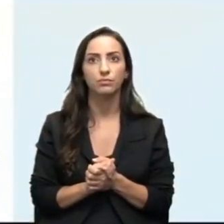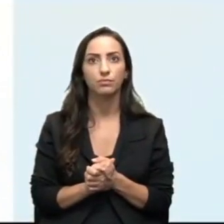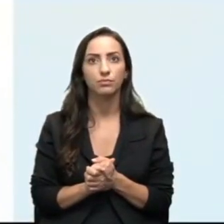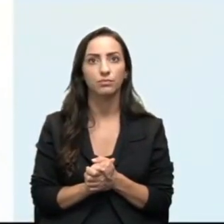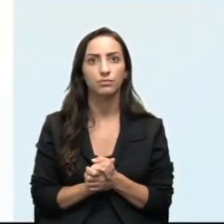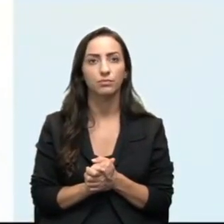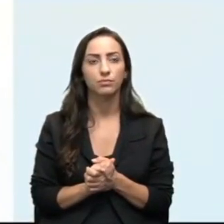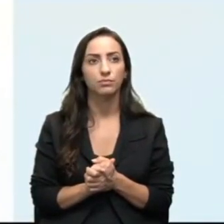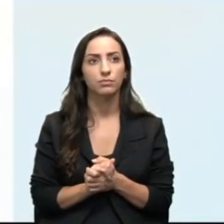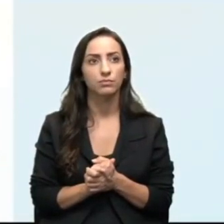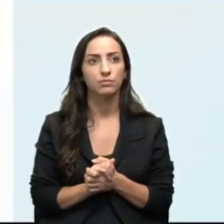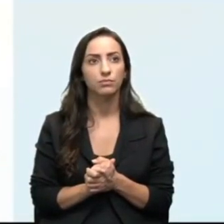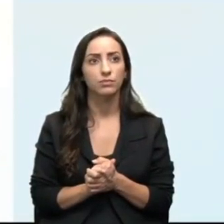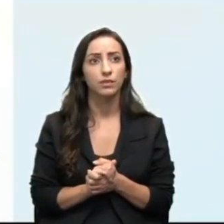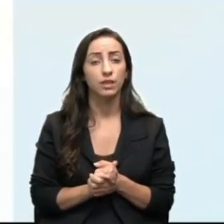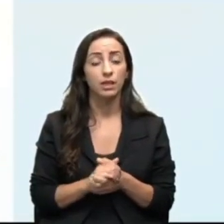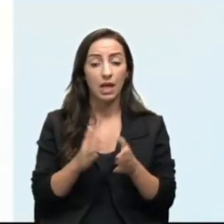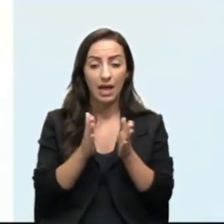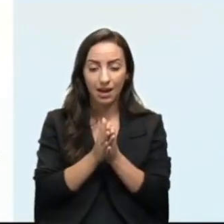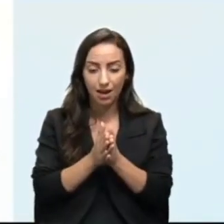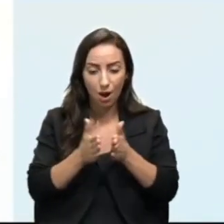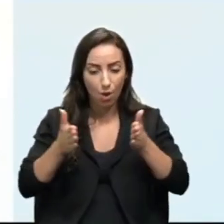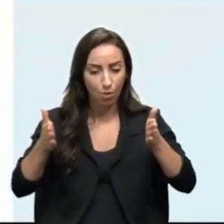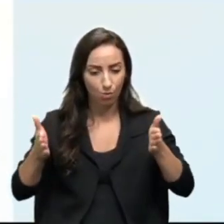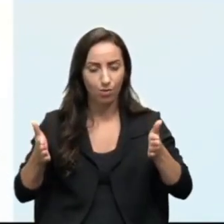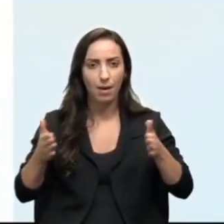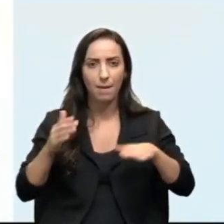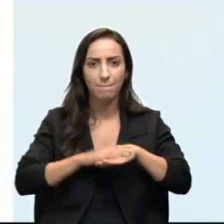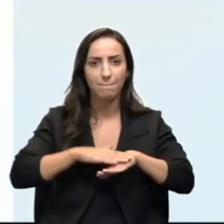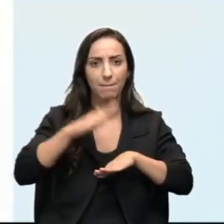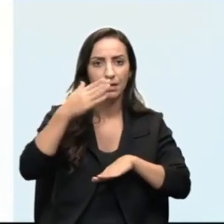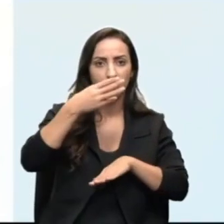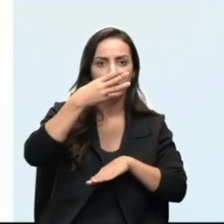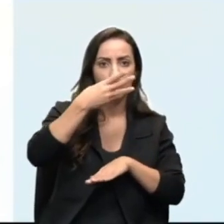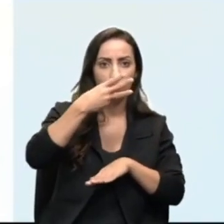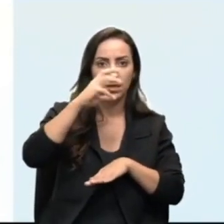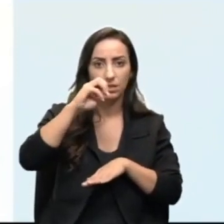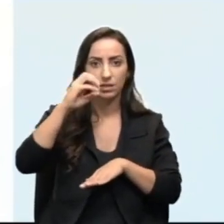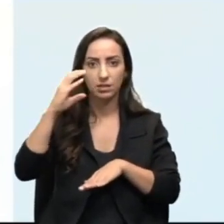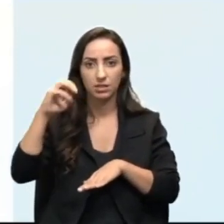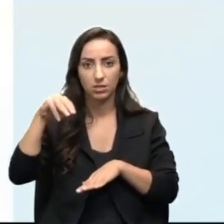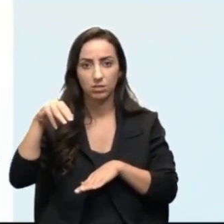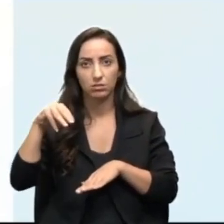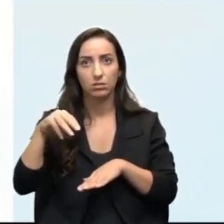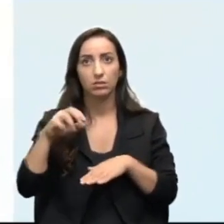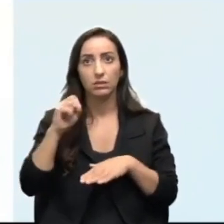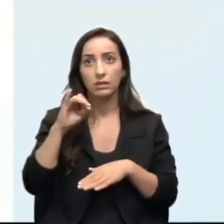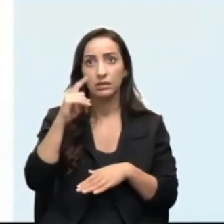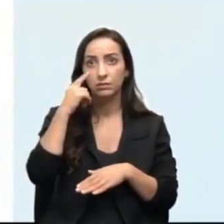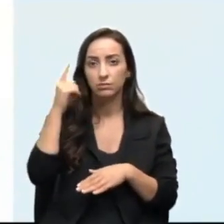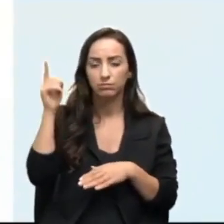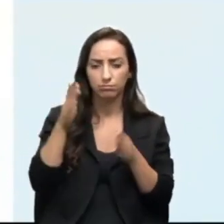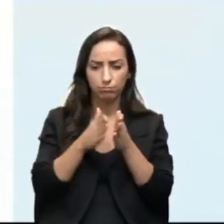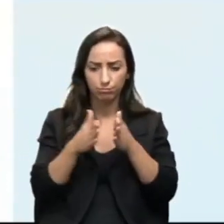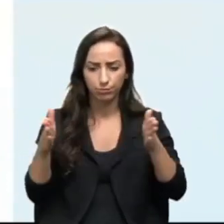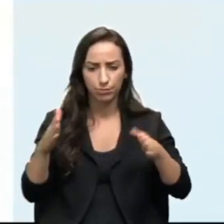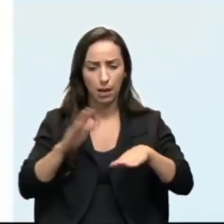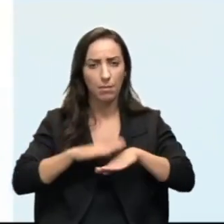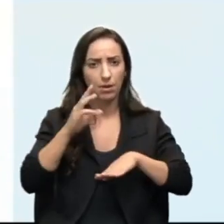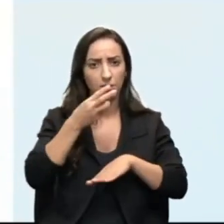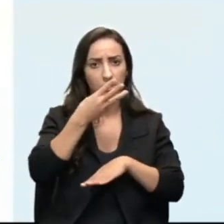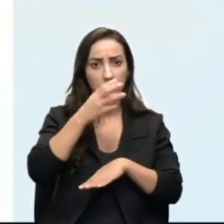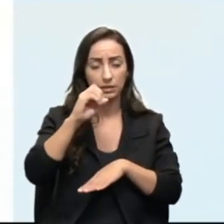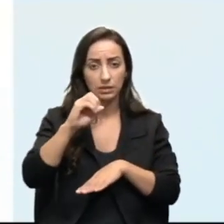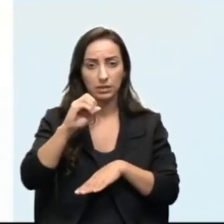a nossa hipótese, que são larguras maiores do que 30 centímetros. Então, quando essa largura, né, é maior do que 30